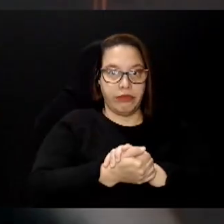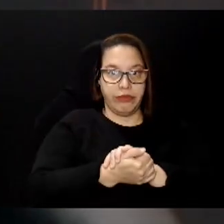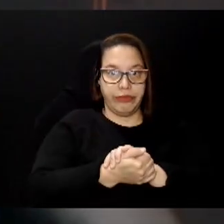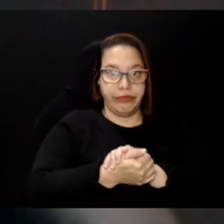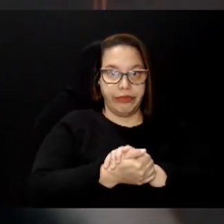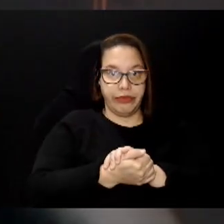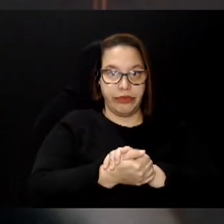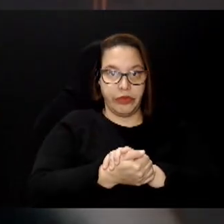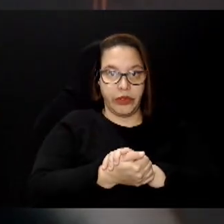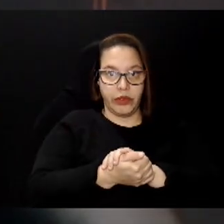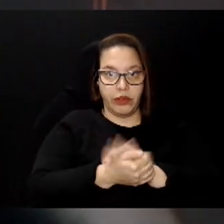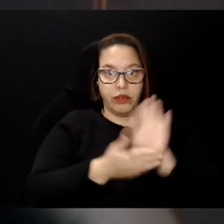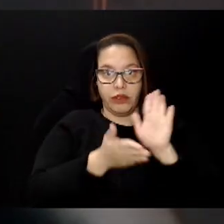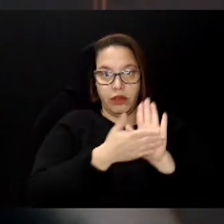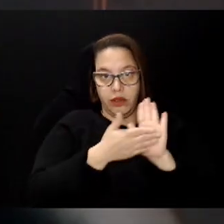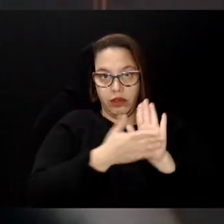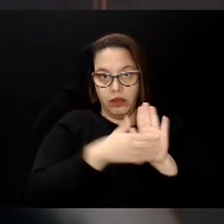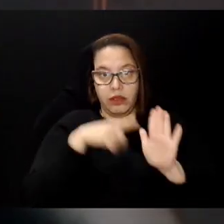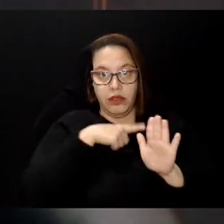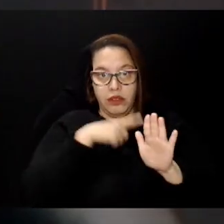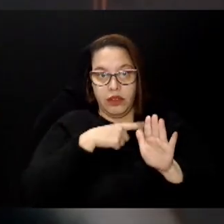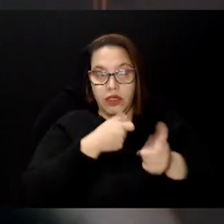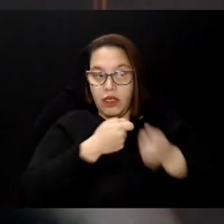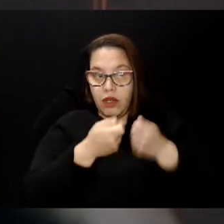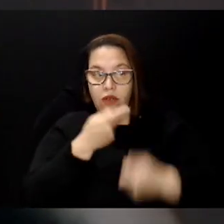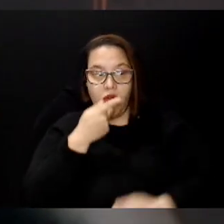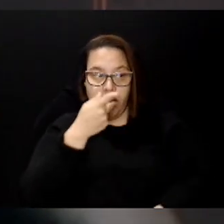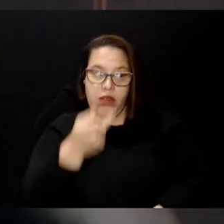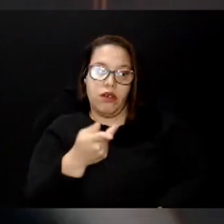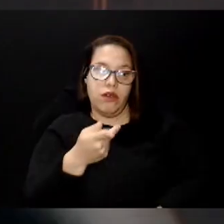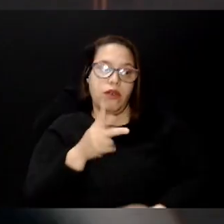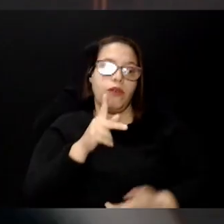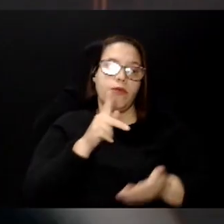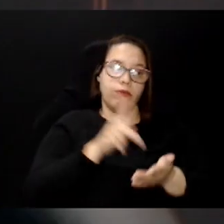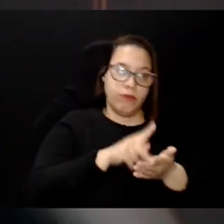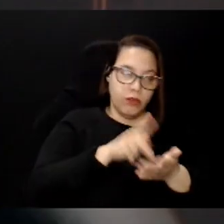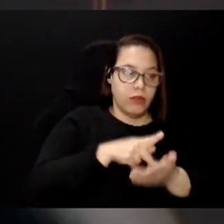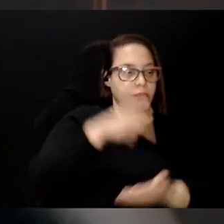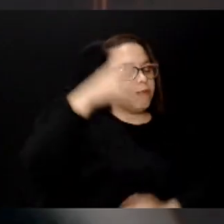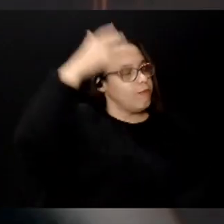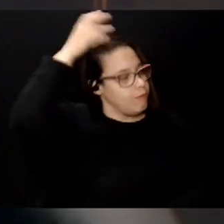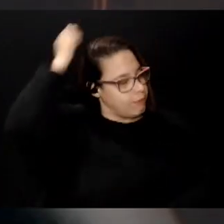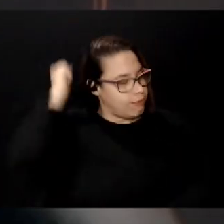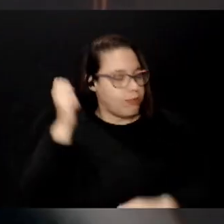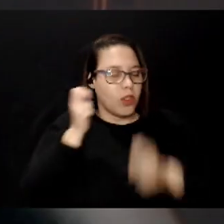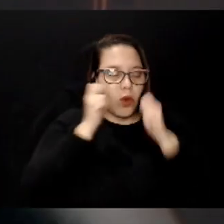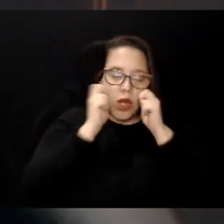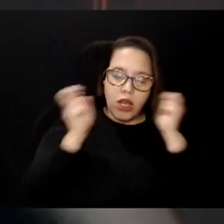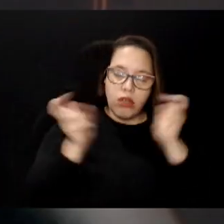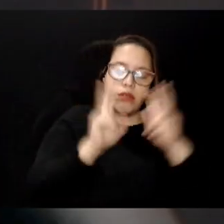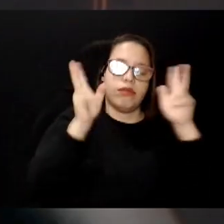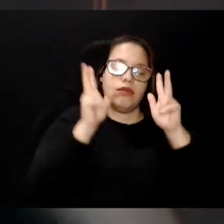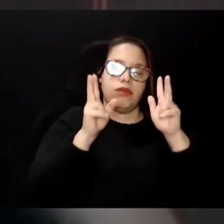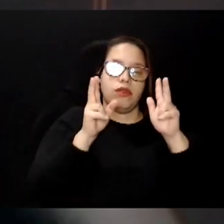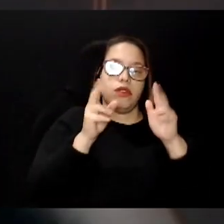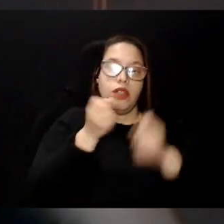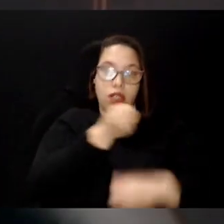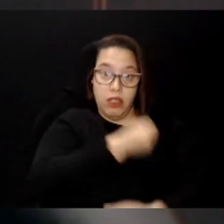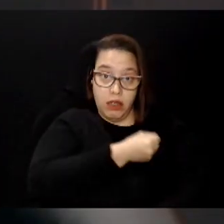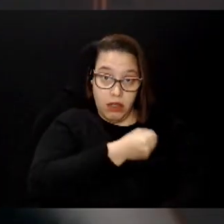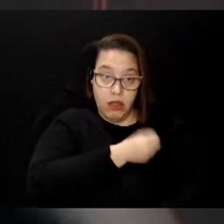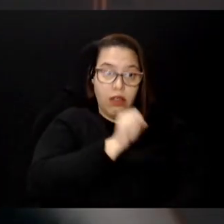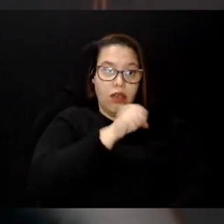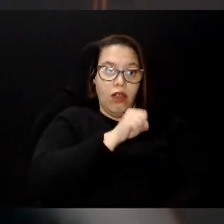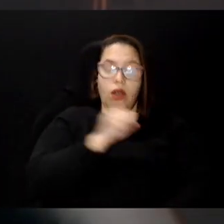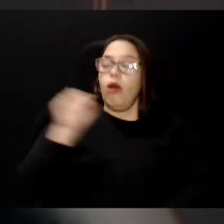aportaria ali naquela situação. É de fato, Rúbia, alarmante, há números, Sim. né? E